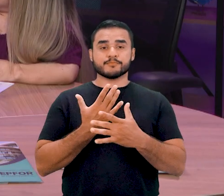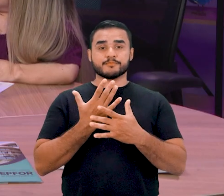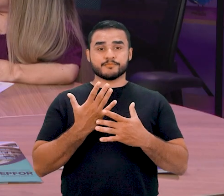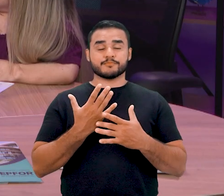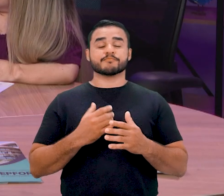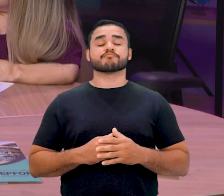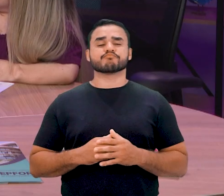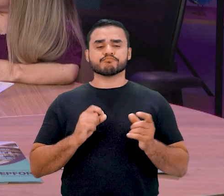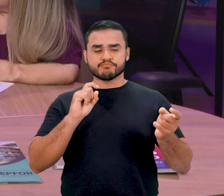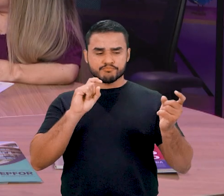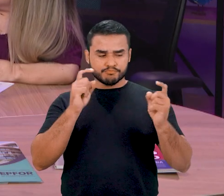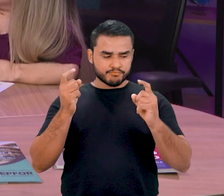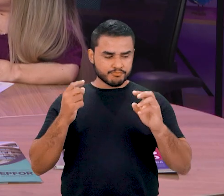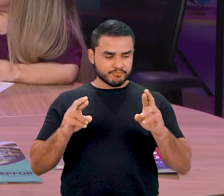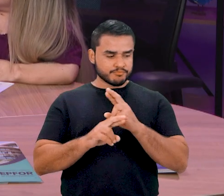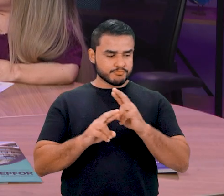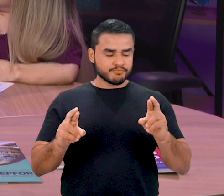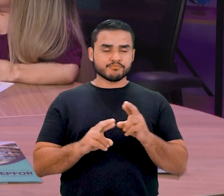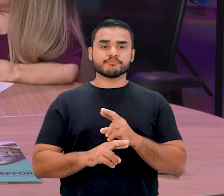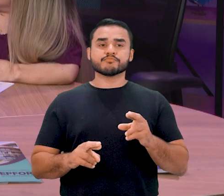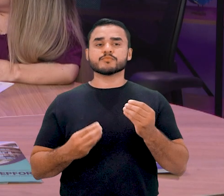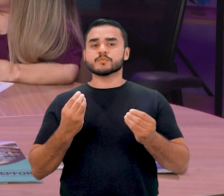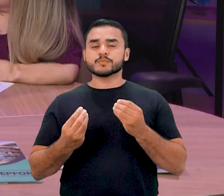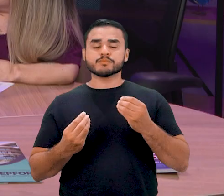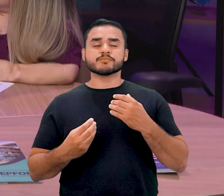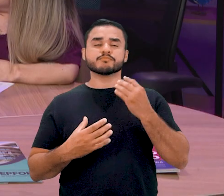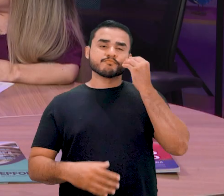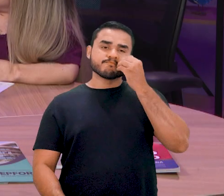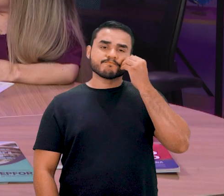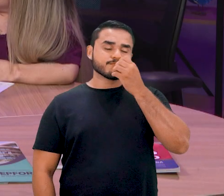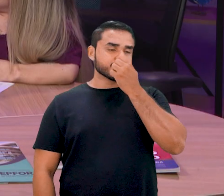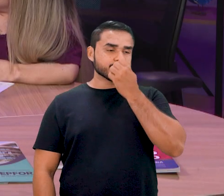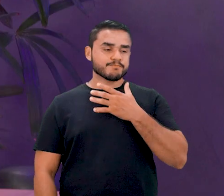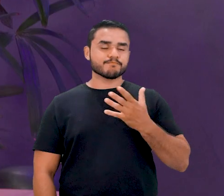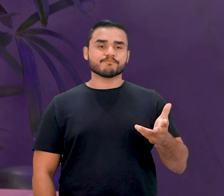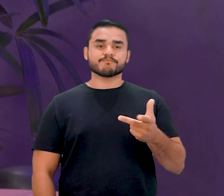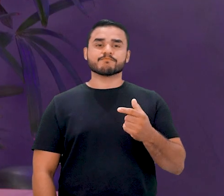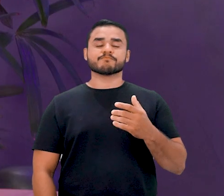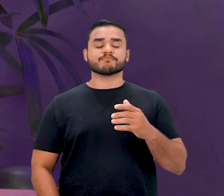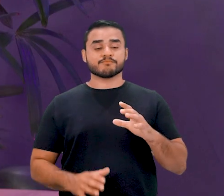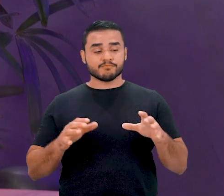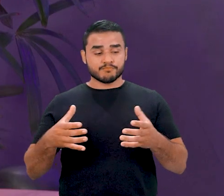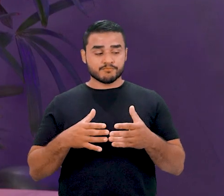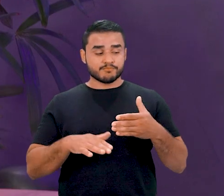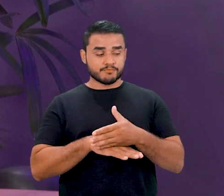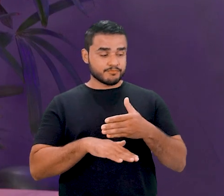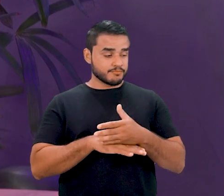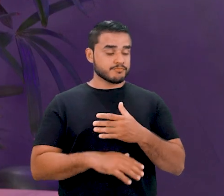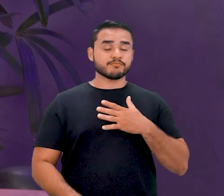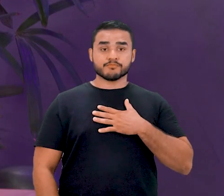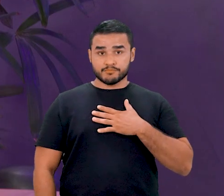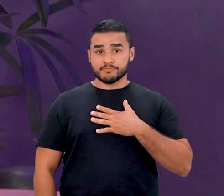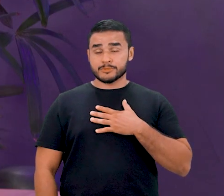Deficiência, fazendo esse trabalho de relações institucionais. E eu tenho muito orgulho em fazer parte dessa equipe, porque eu sempre digo que em